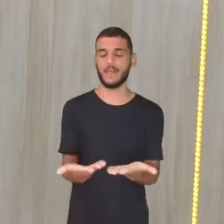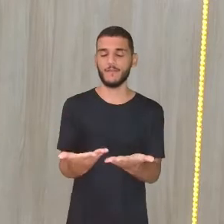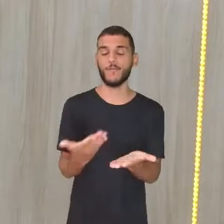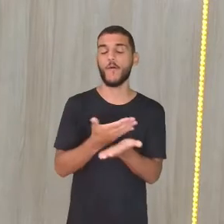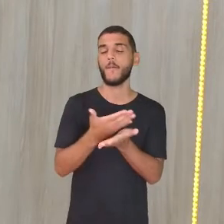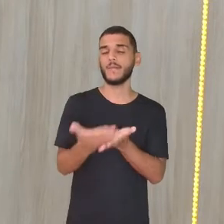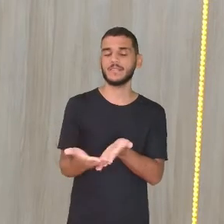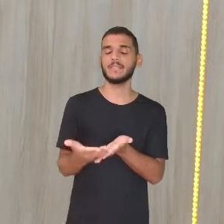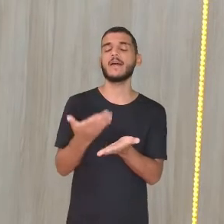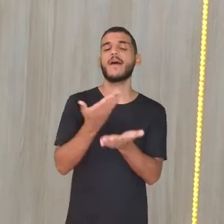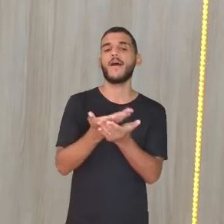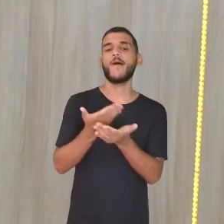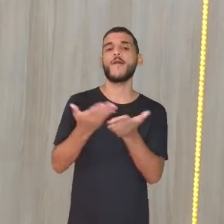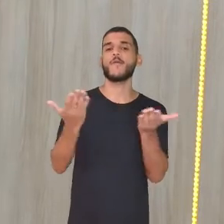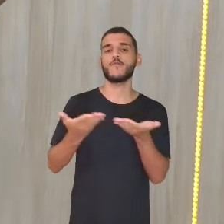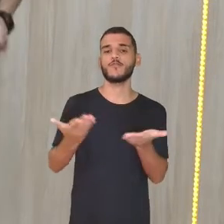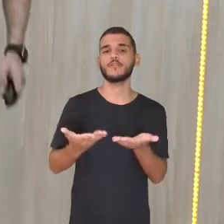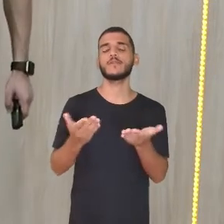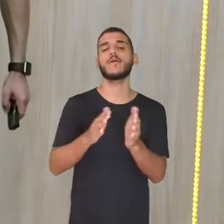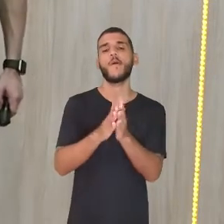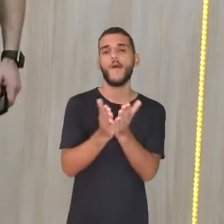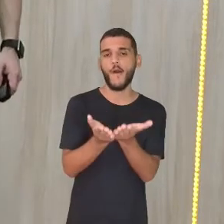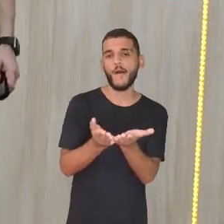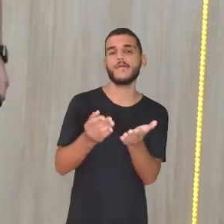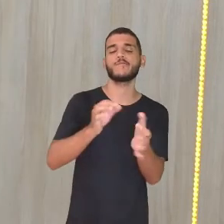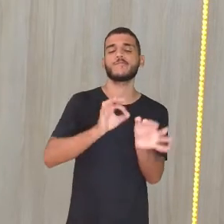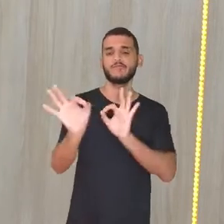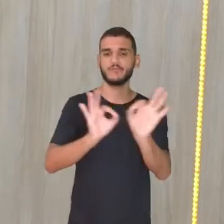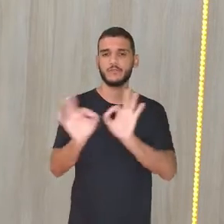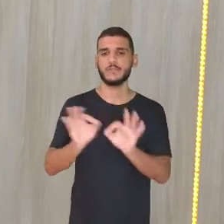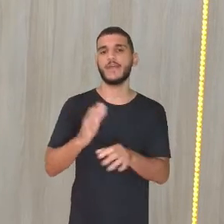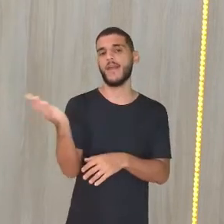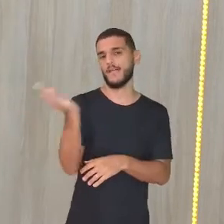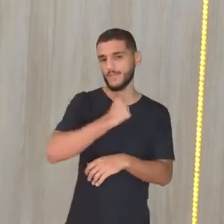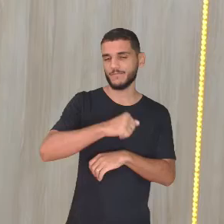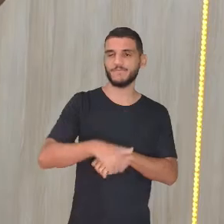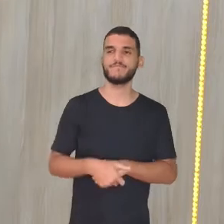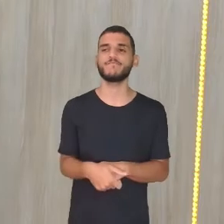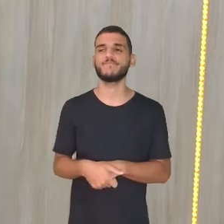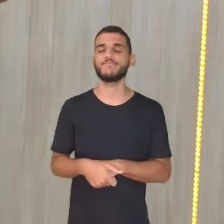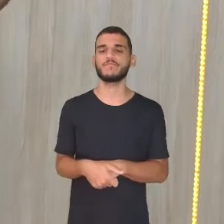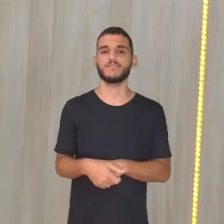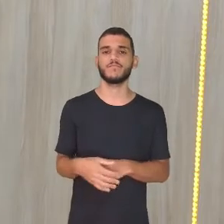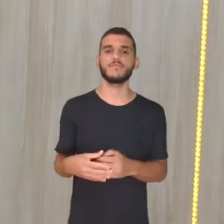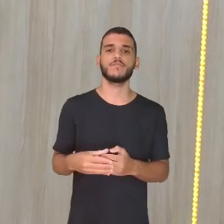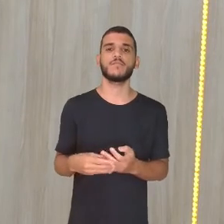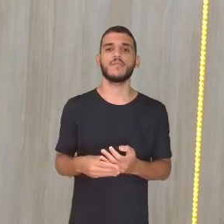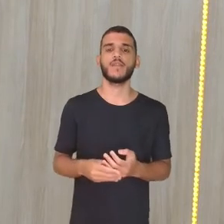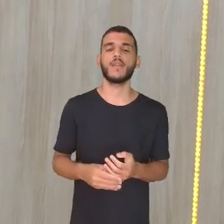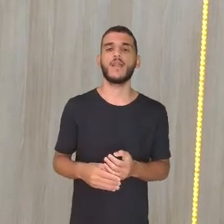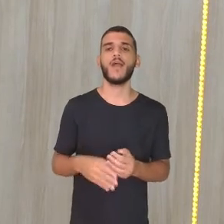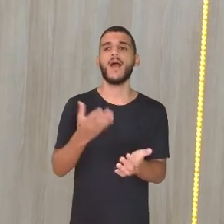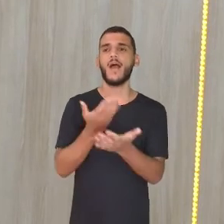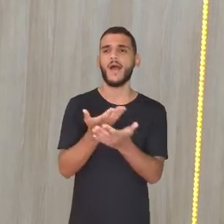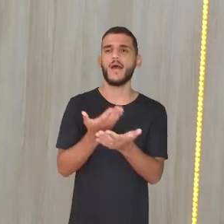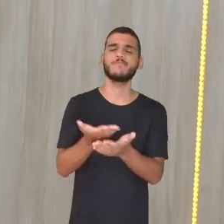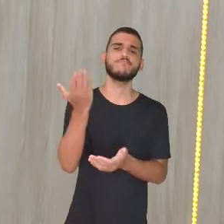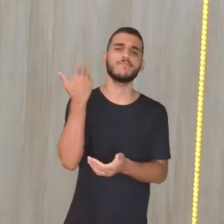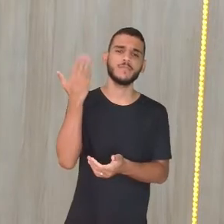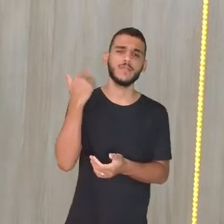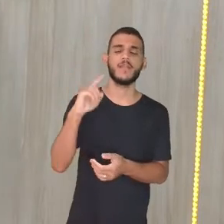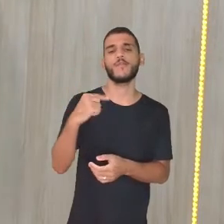hoje. Pega aí o seu caderninho, se organize e vamos embora. Ó, em aulas passadas, a gente